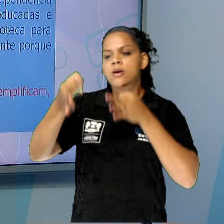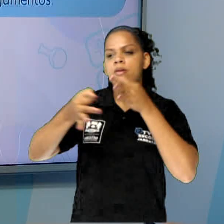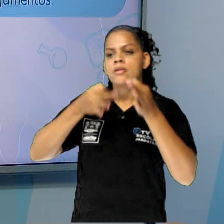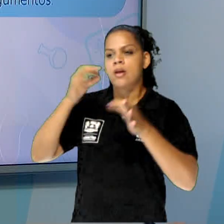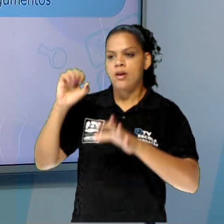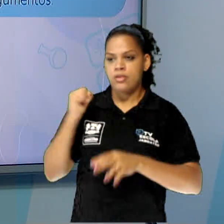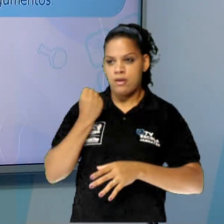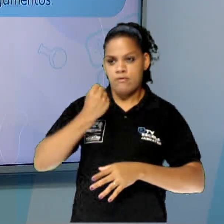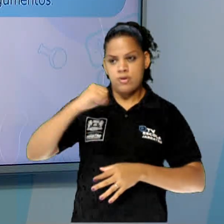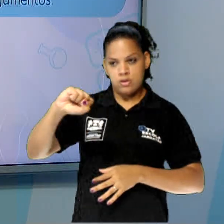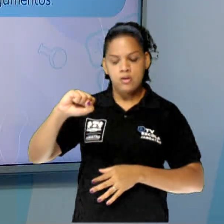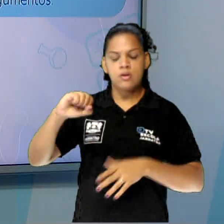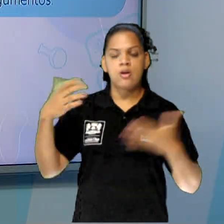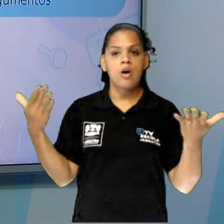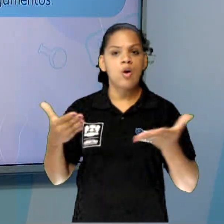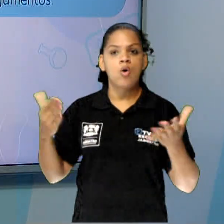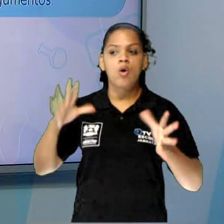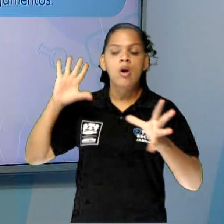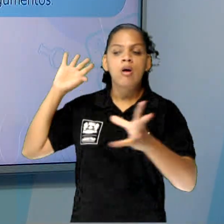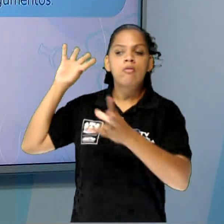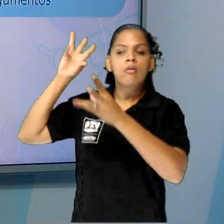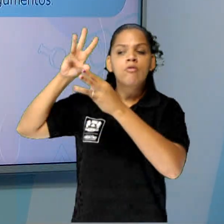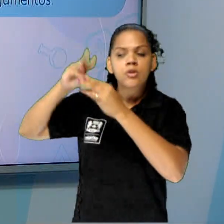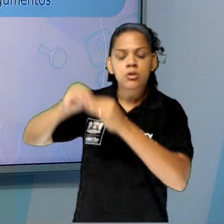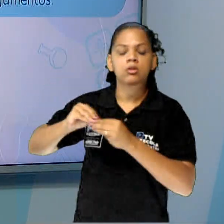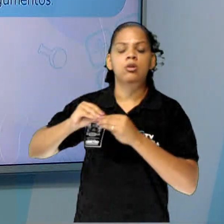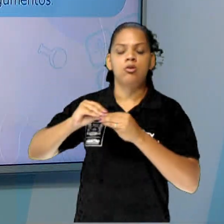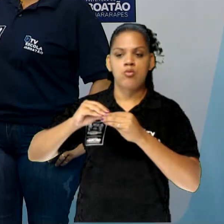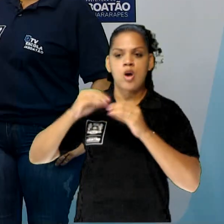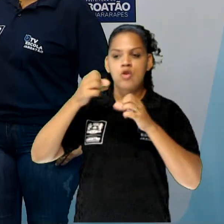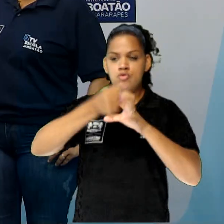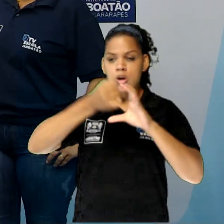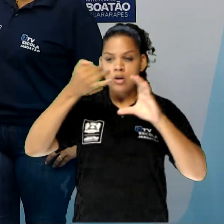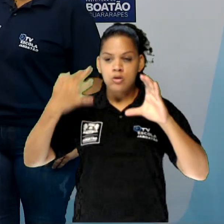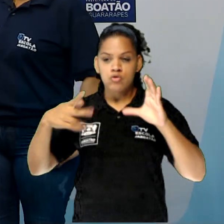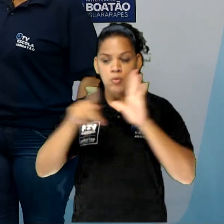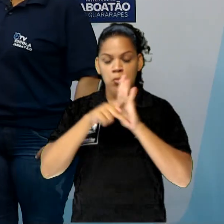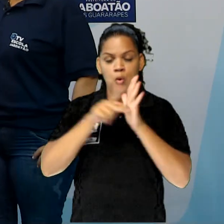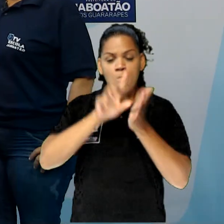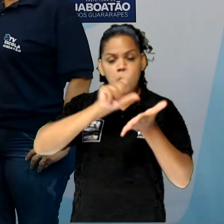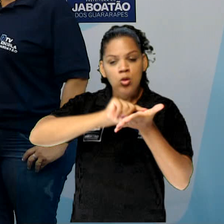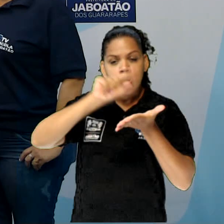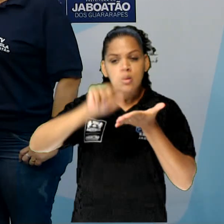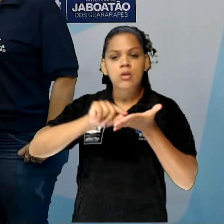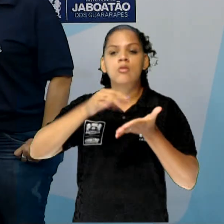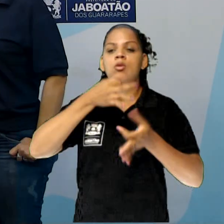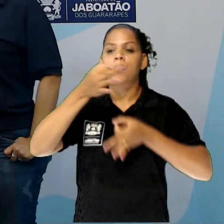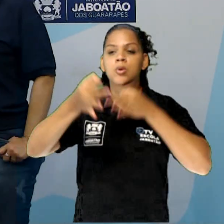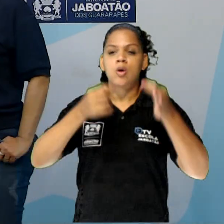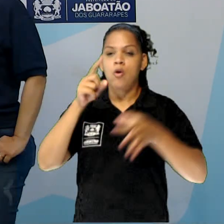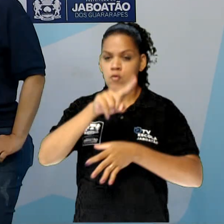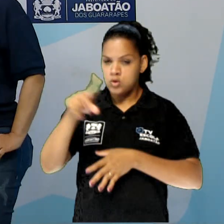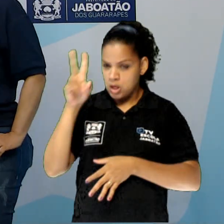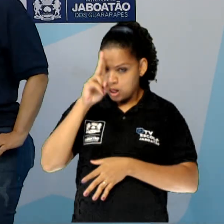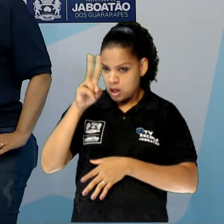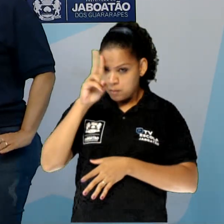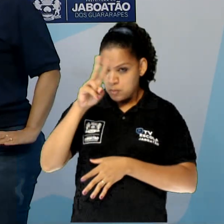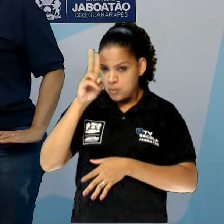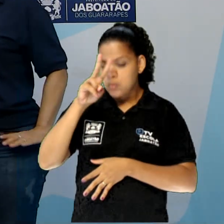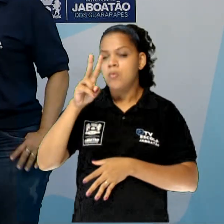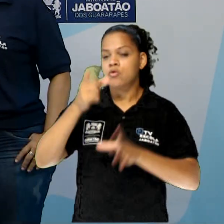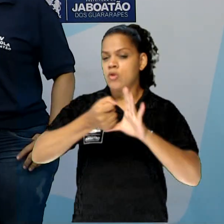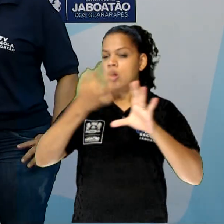aí, vamos à revisão. As características do artigo de opinião, lembram que ele tem como